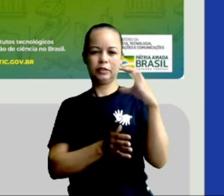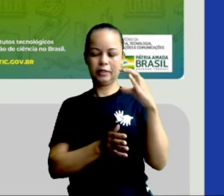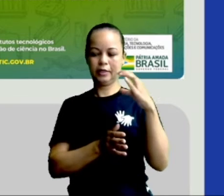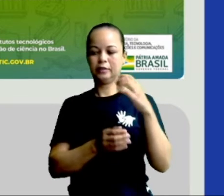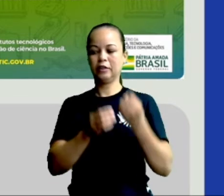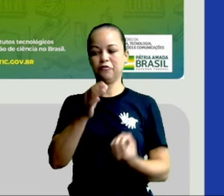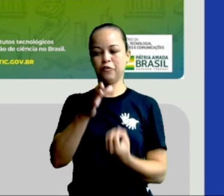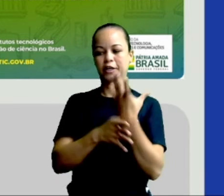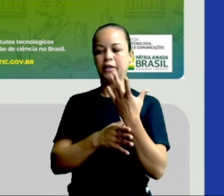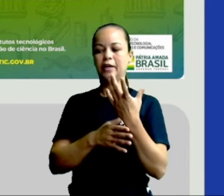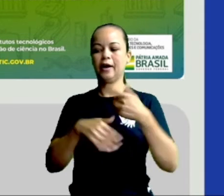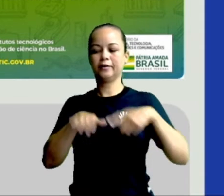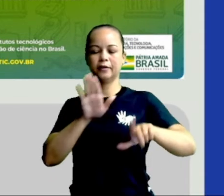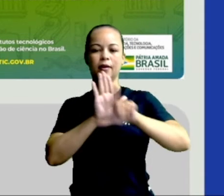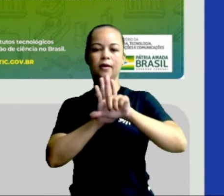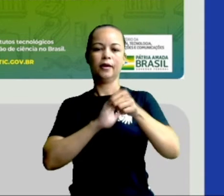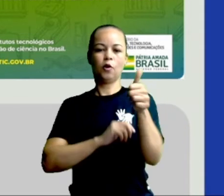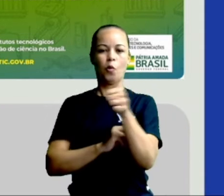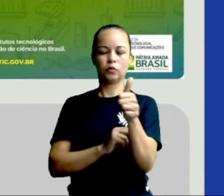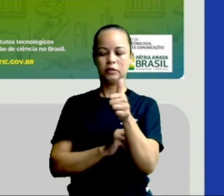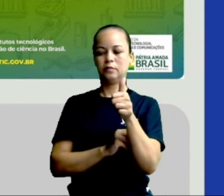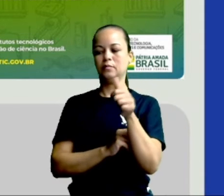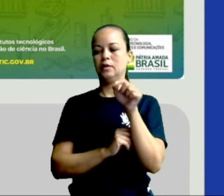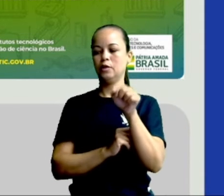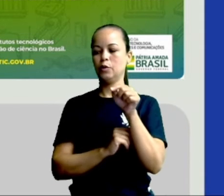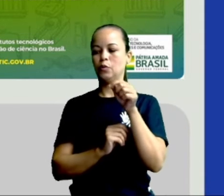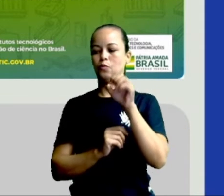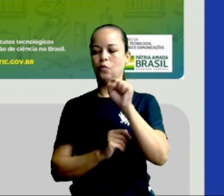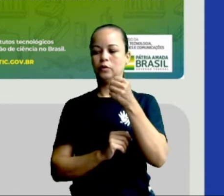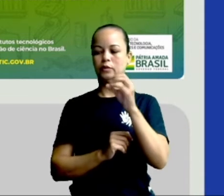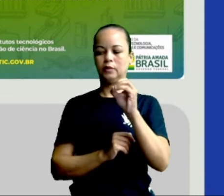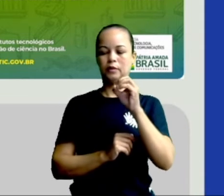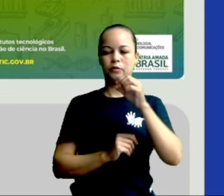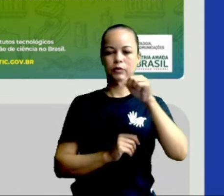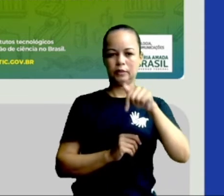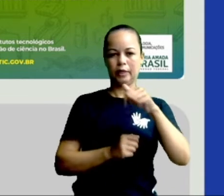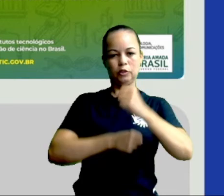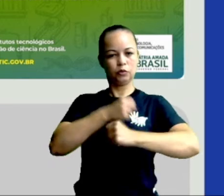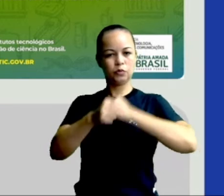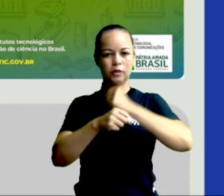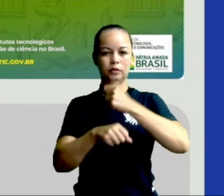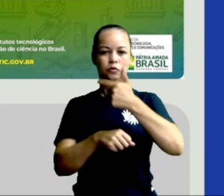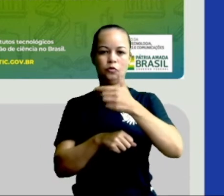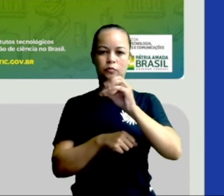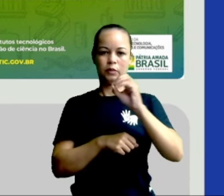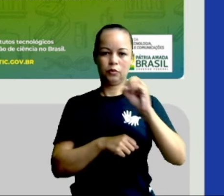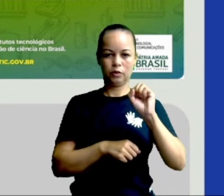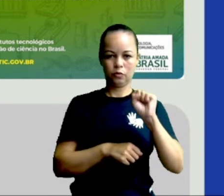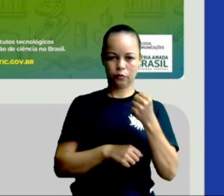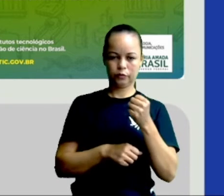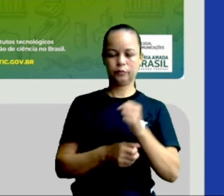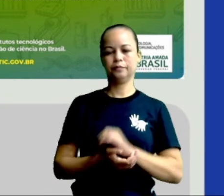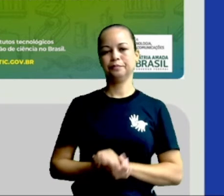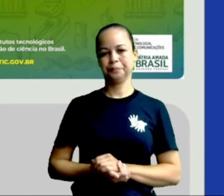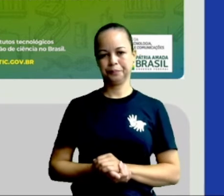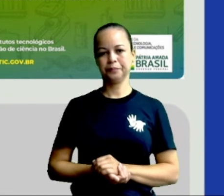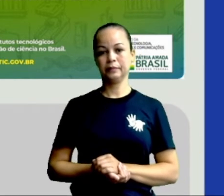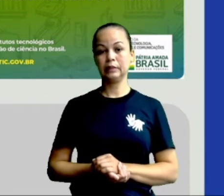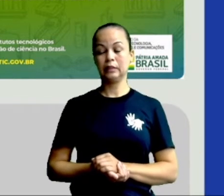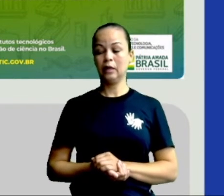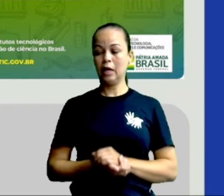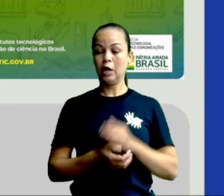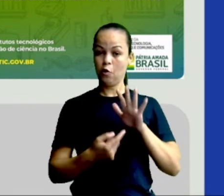que foi criada a partir da Lei 11.807 do ano 2008. Então, por que eu trouxe até